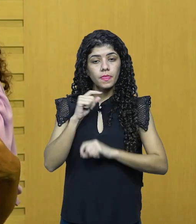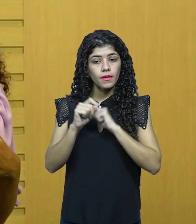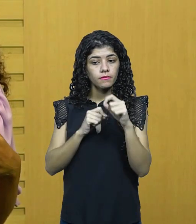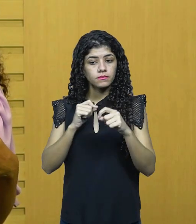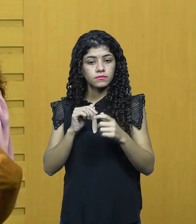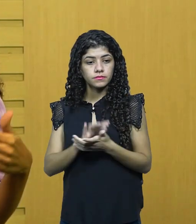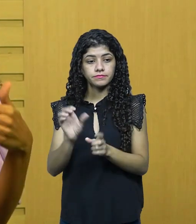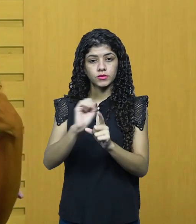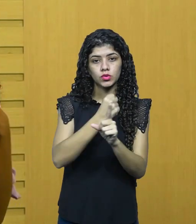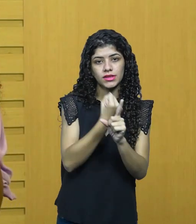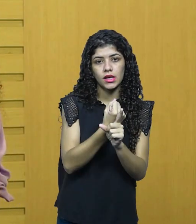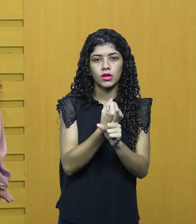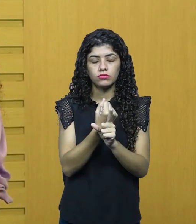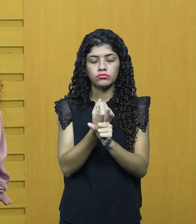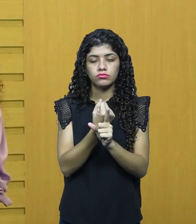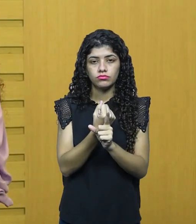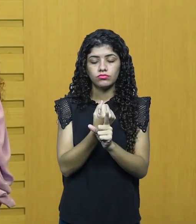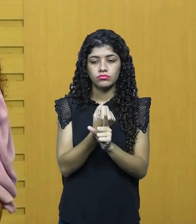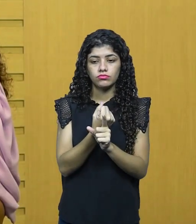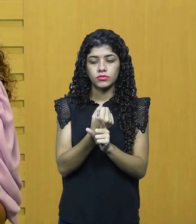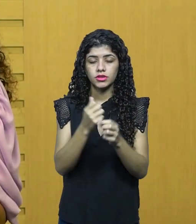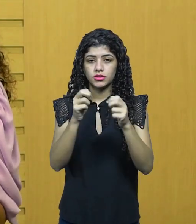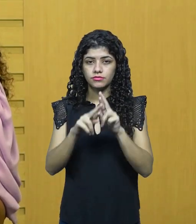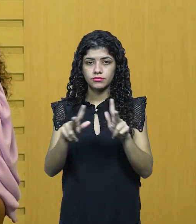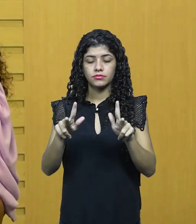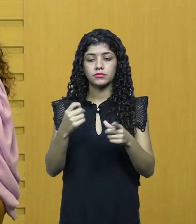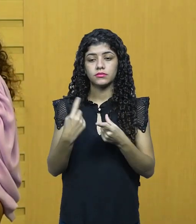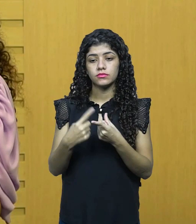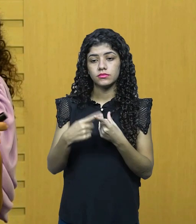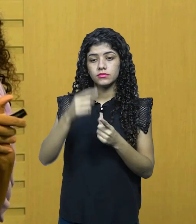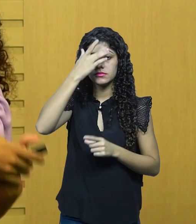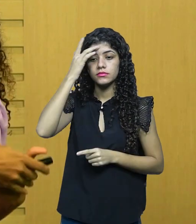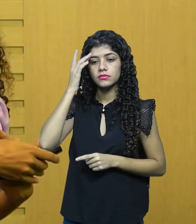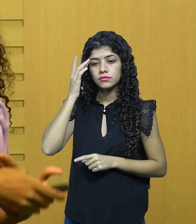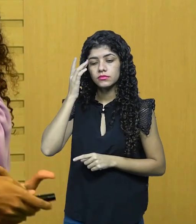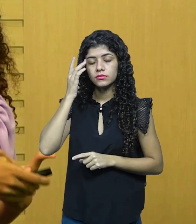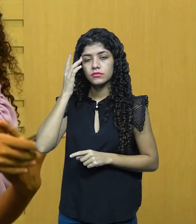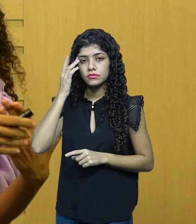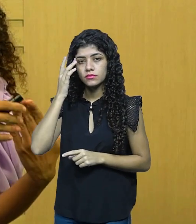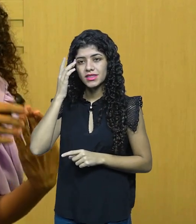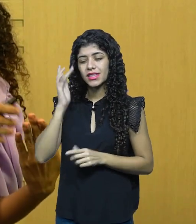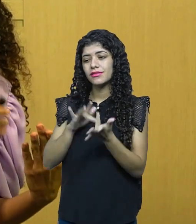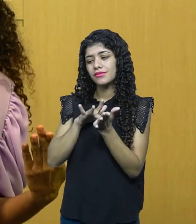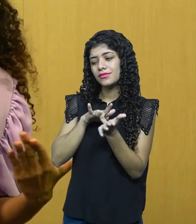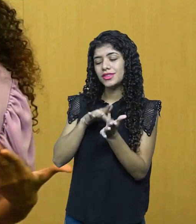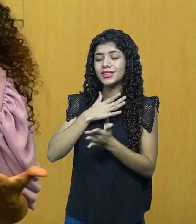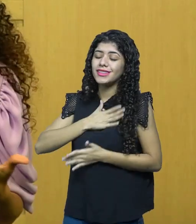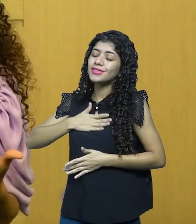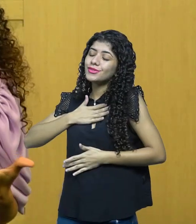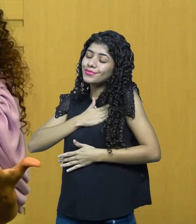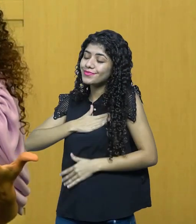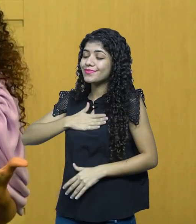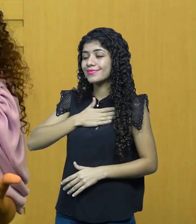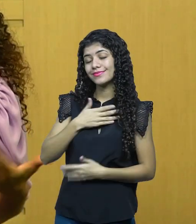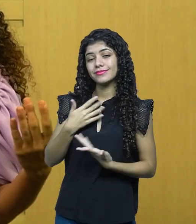Mulher fala sobre isso, para dar essa ideia de contraste social mesmo, porque a patroa finge que